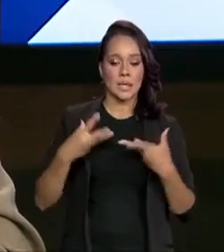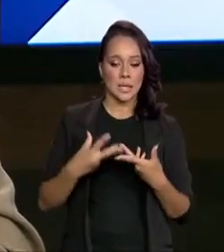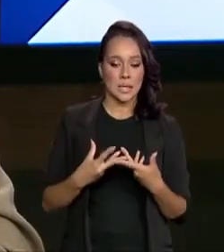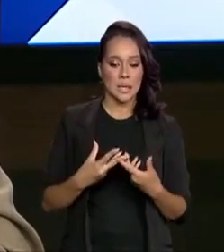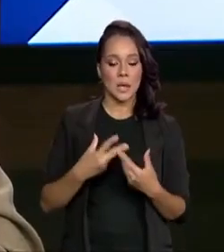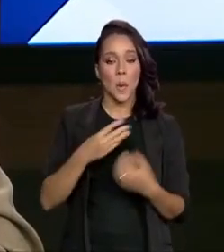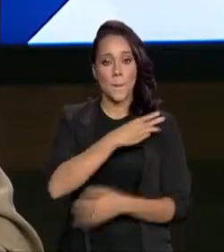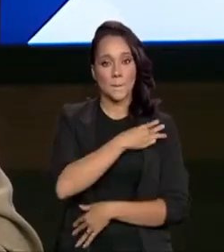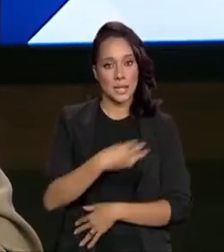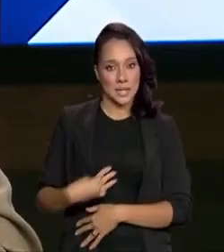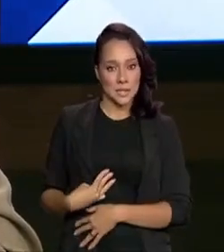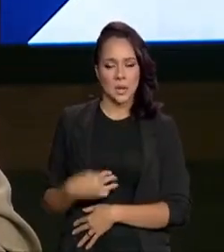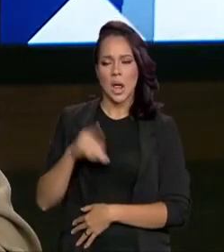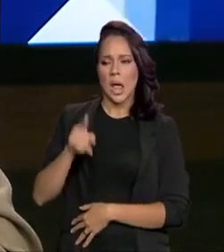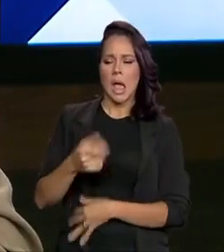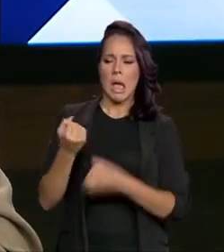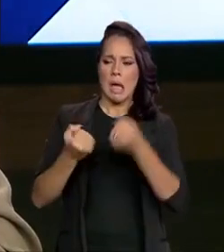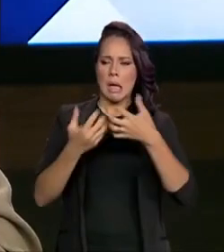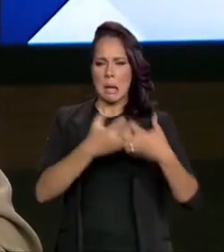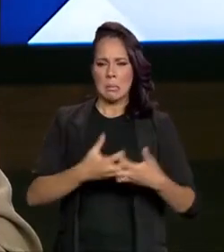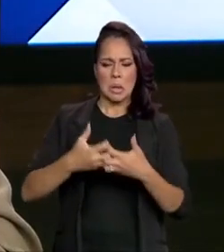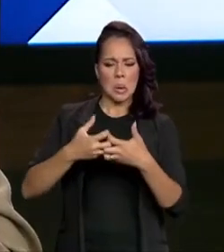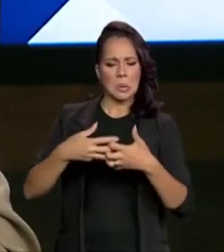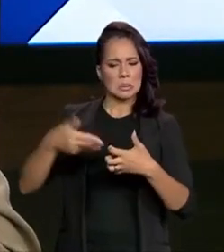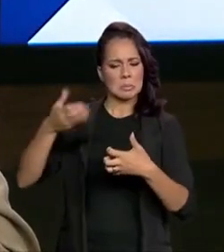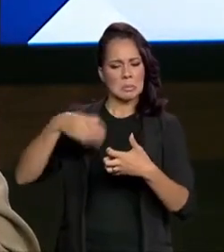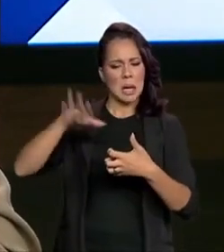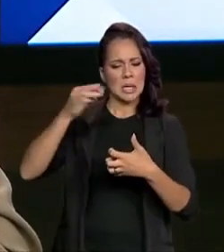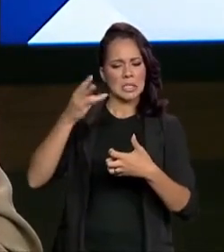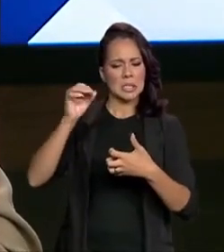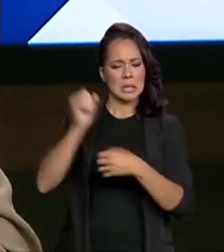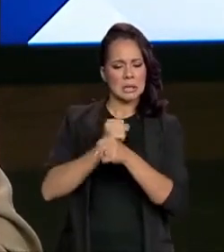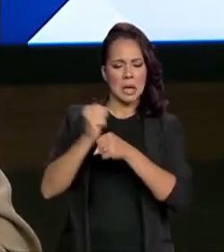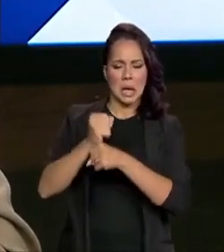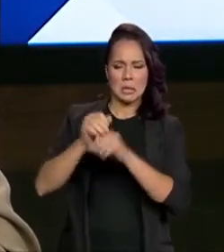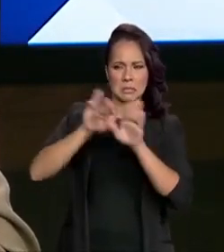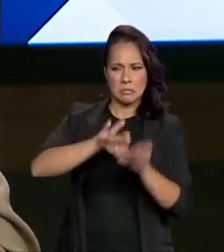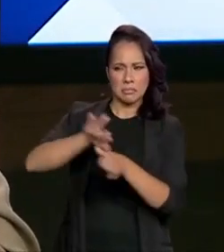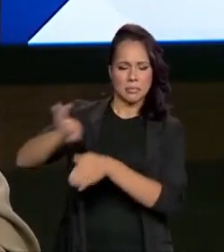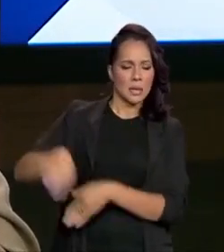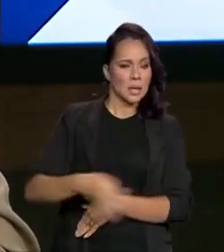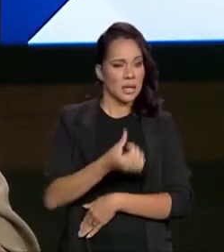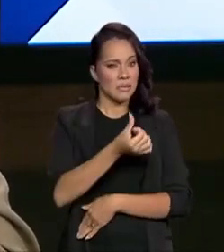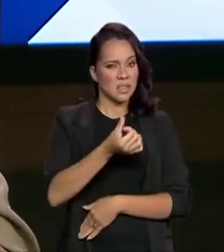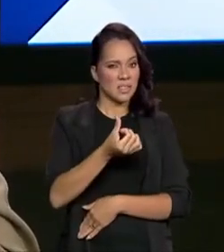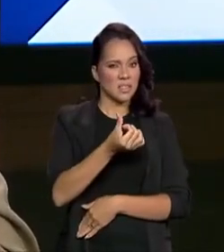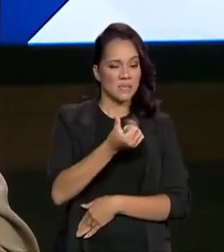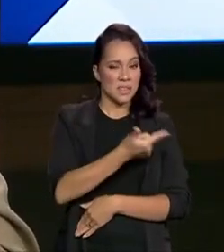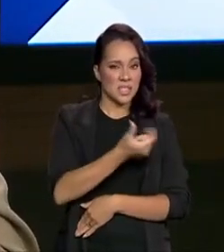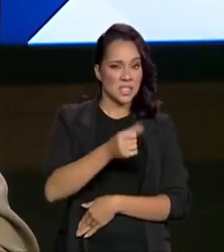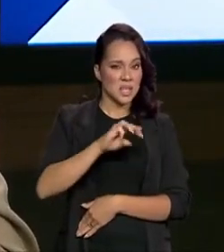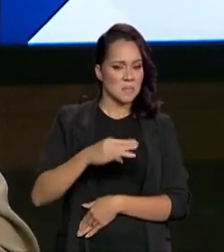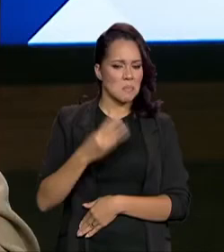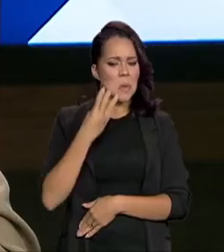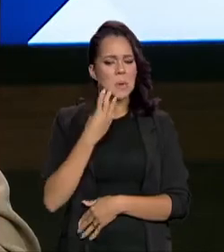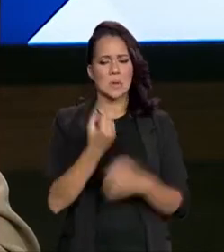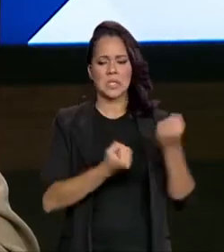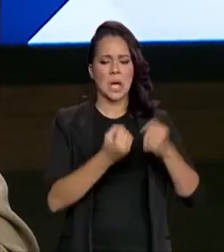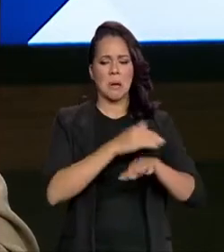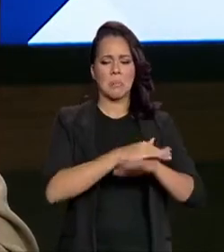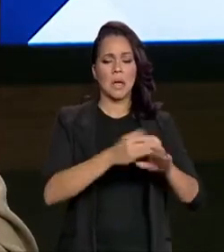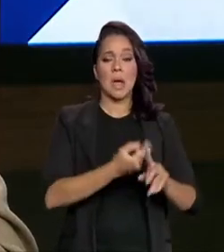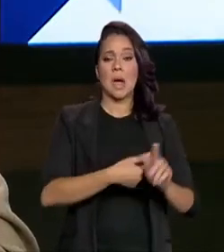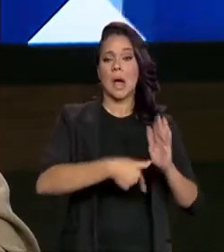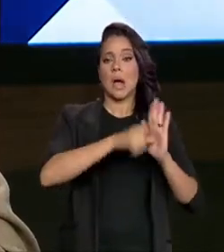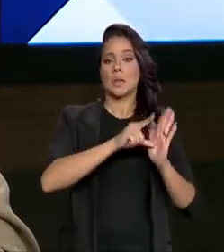circulação cerca de 900 mil caminhões fabricados há mais de 30 anos e 26 milhões de automóveis que saíram da linha de produção antes